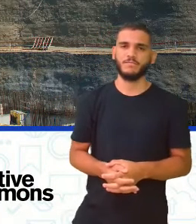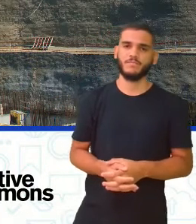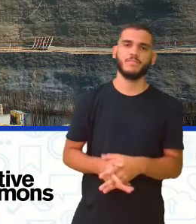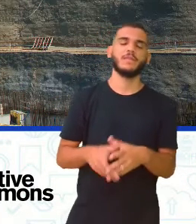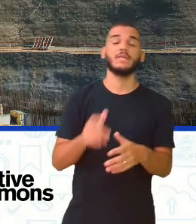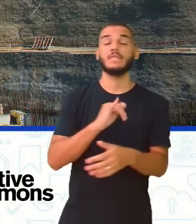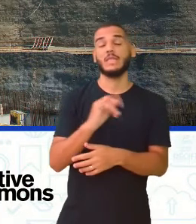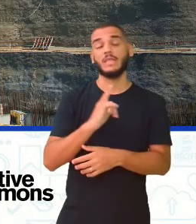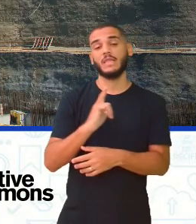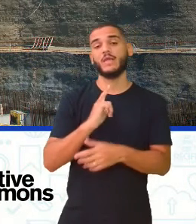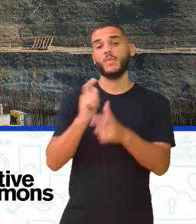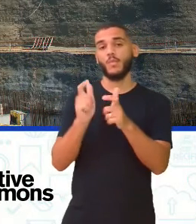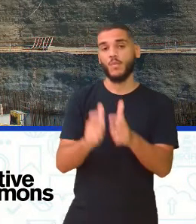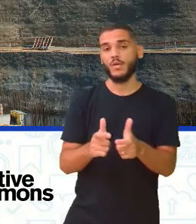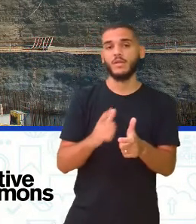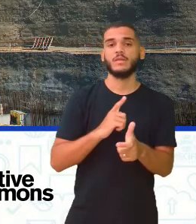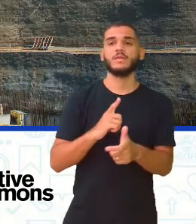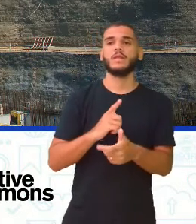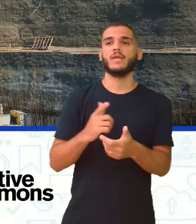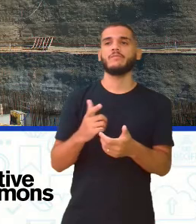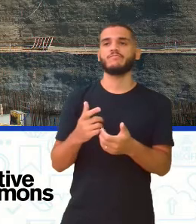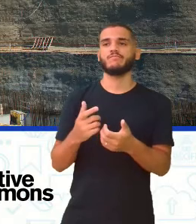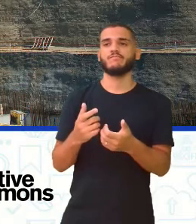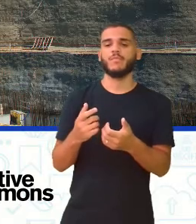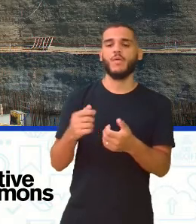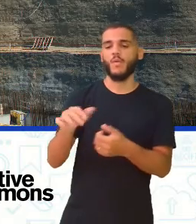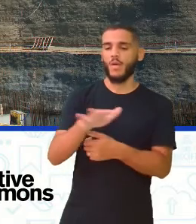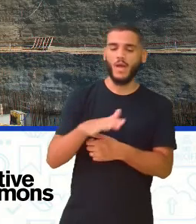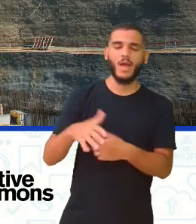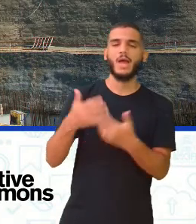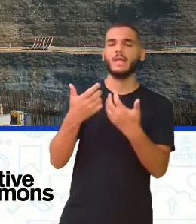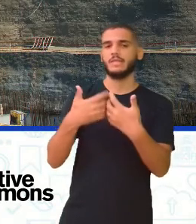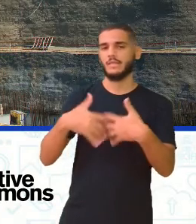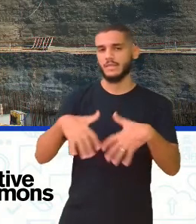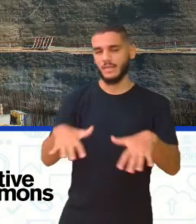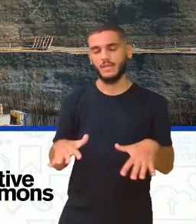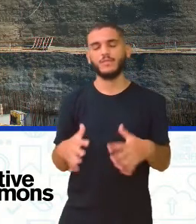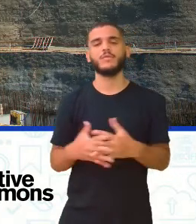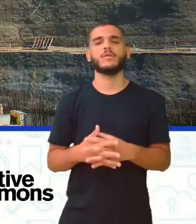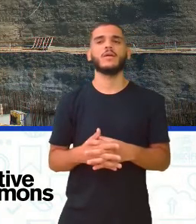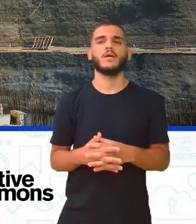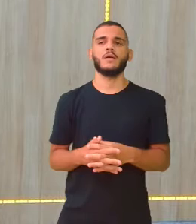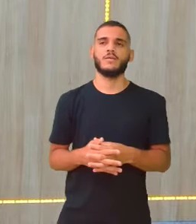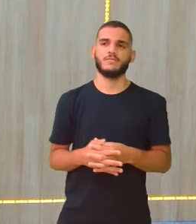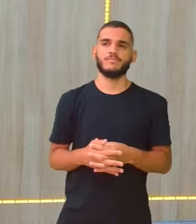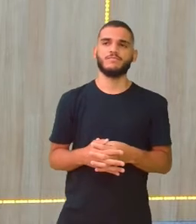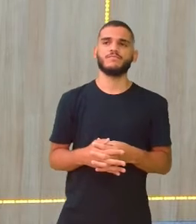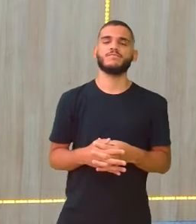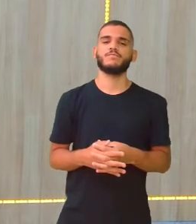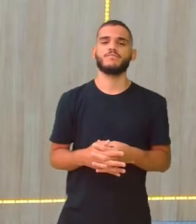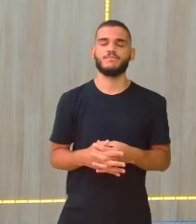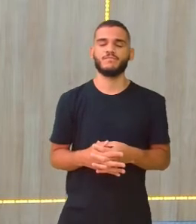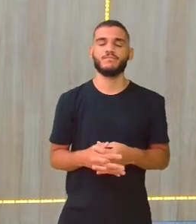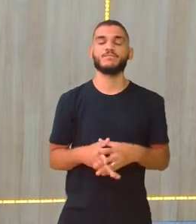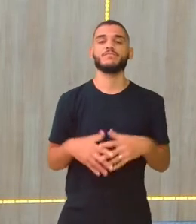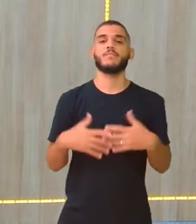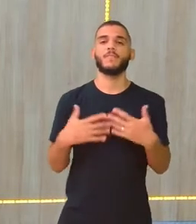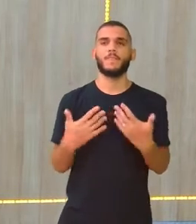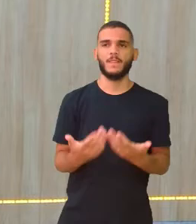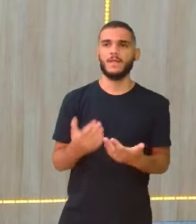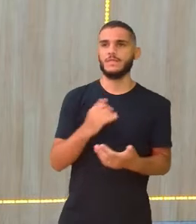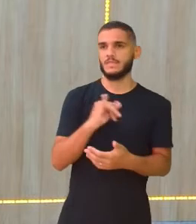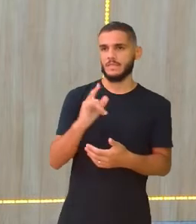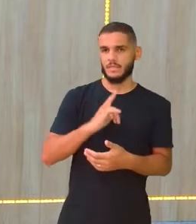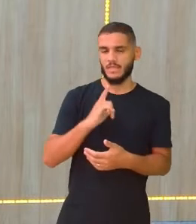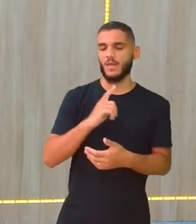ambiente natural, cortando para mim, Juninho, olha, Juninho, bota o professor do rostinho lindo na tela, Juninho. Agora sim, se você tem